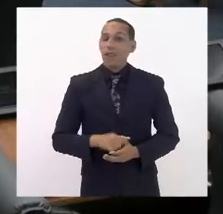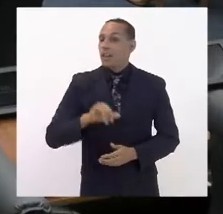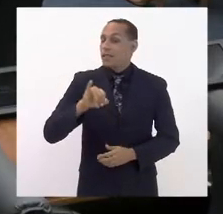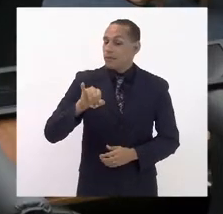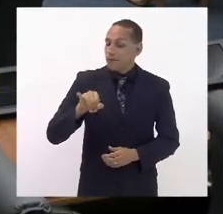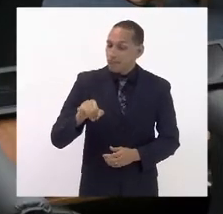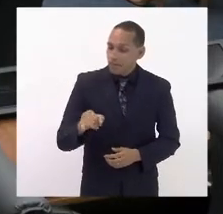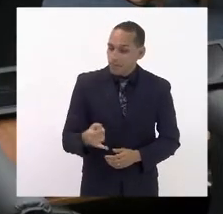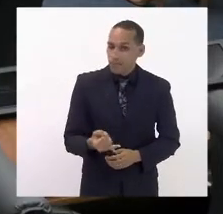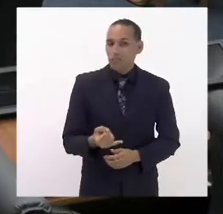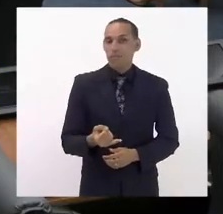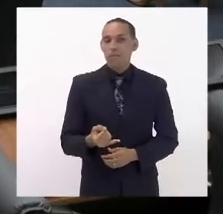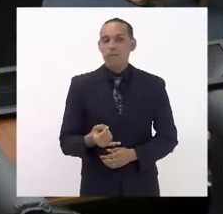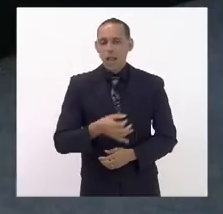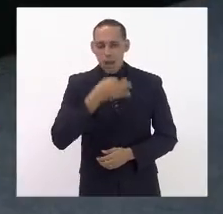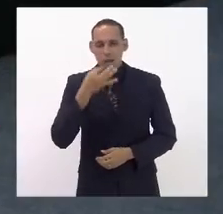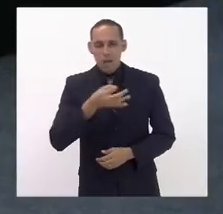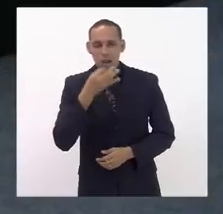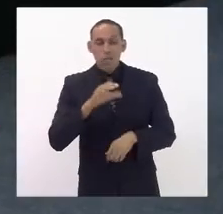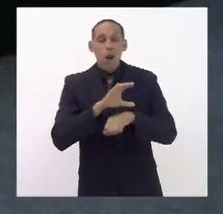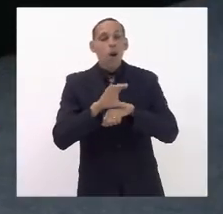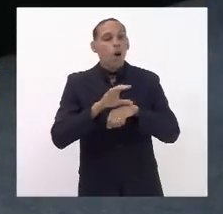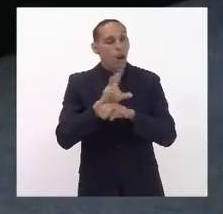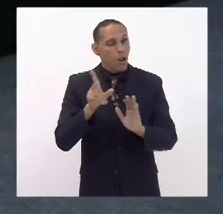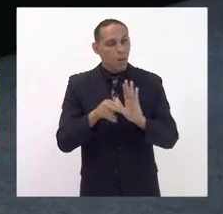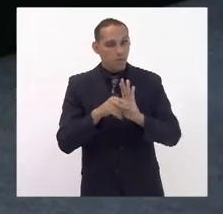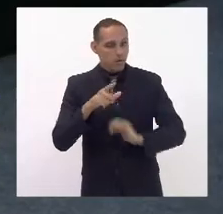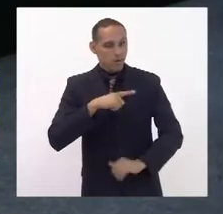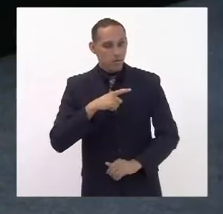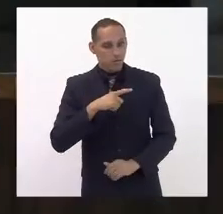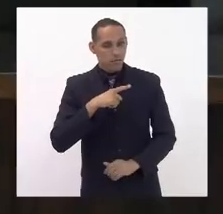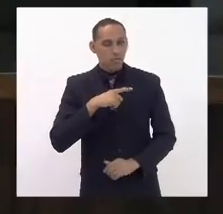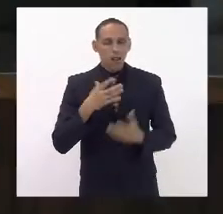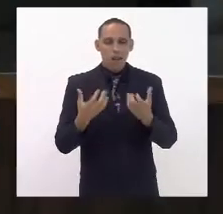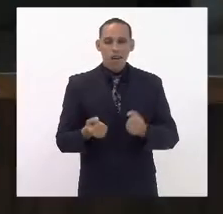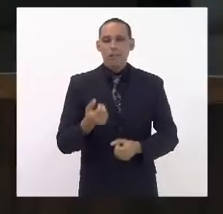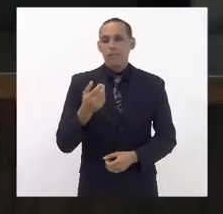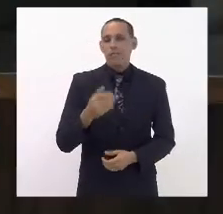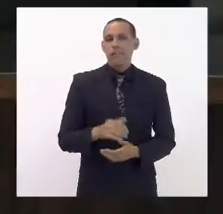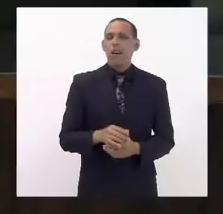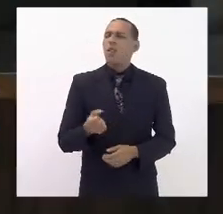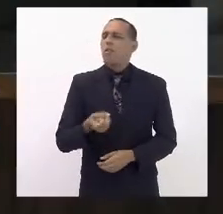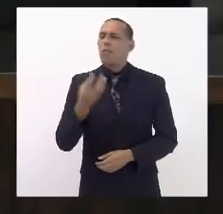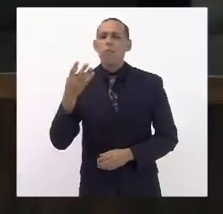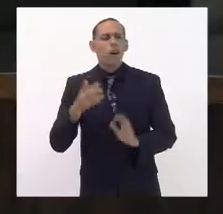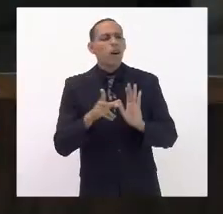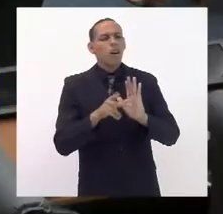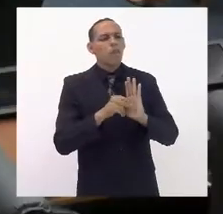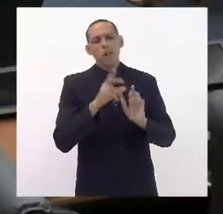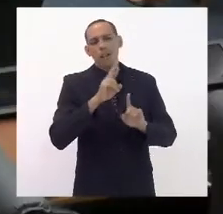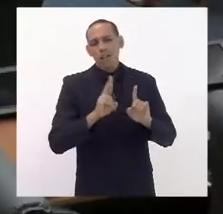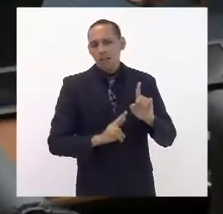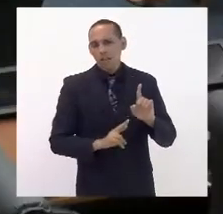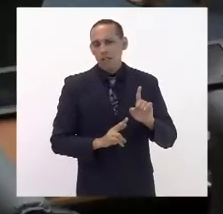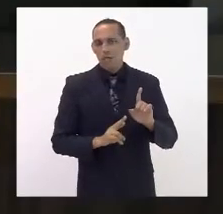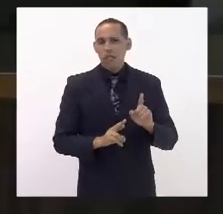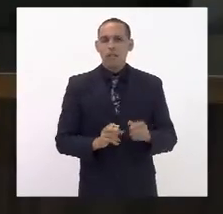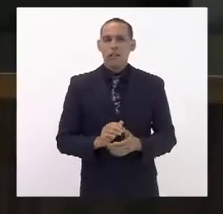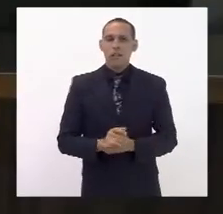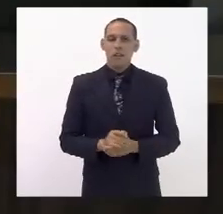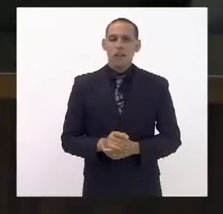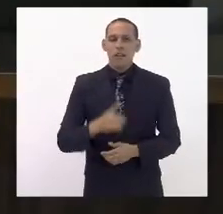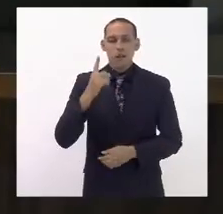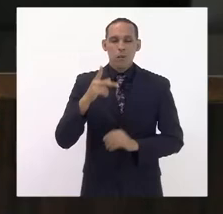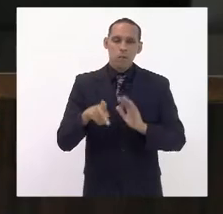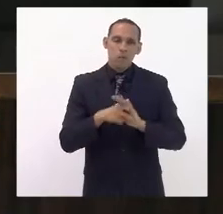Aproveitar e... Parecer dizer... com constitucionalidade, com emendas, acolhendo a emenda, senhor presidente. Quantas emendas são, senhor relator? Teve uma antes de